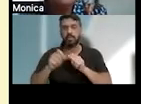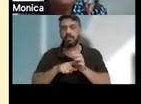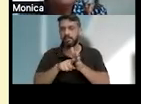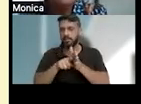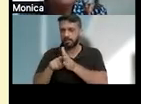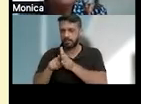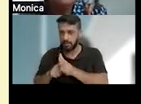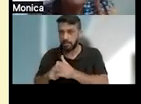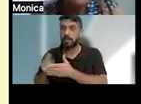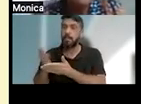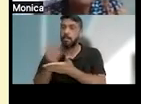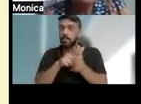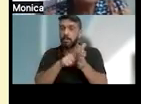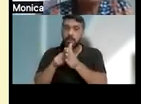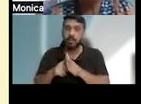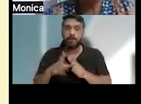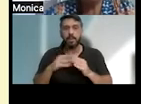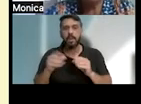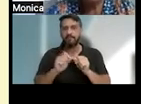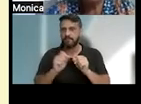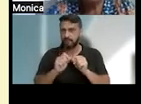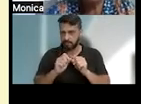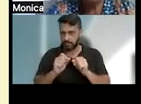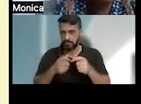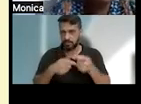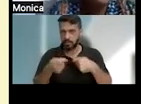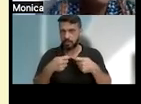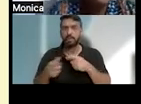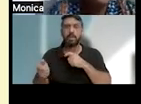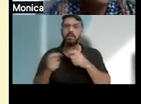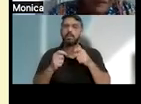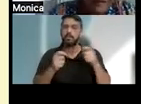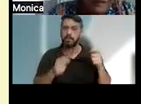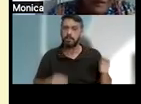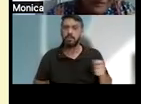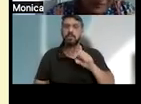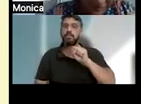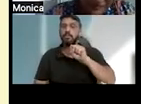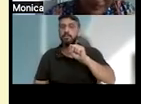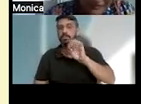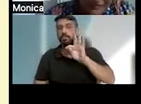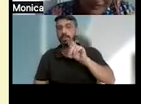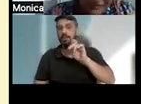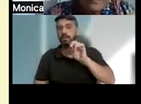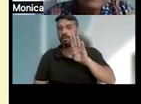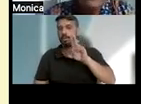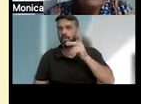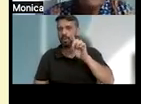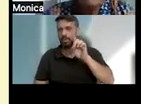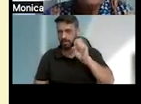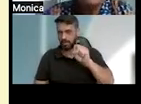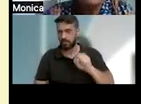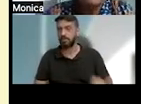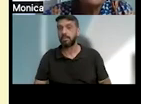mercado, modelar um negócio e entrevista com stakeholders que possam se interessar